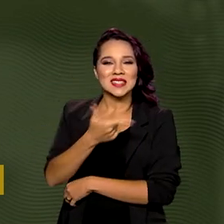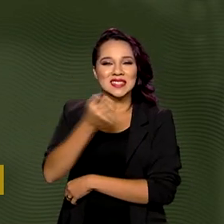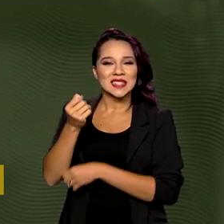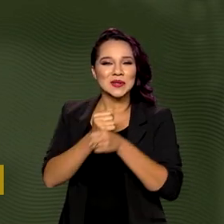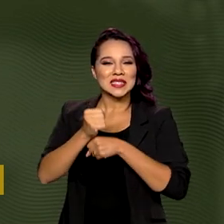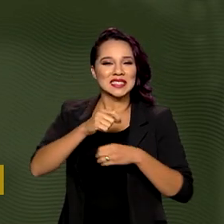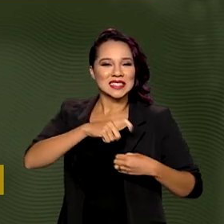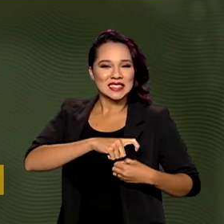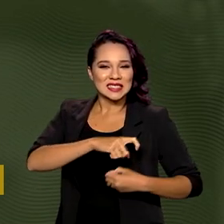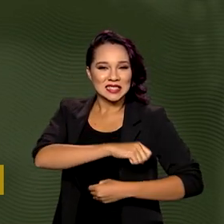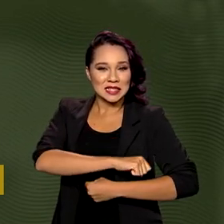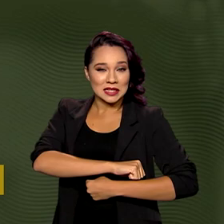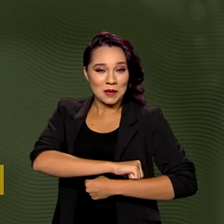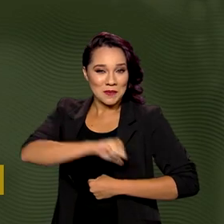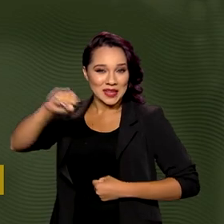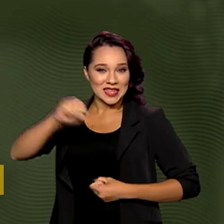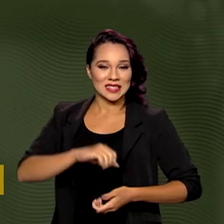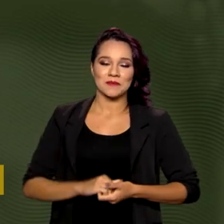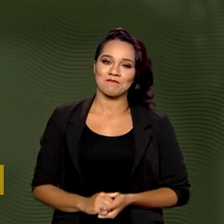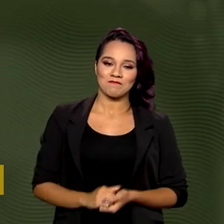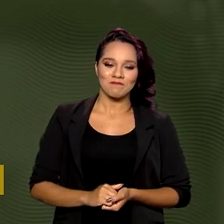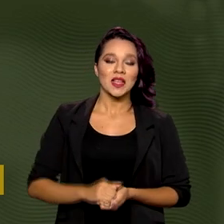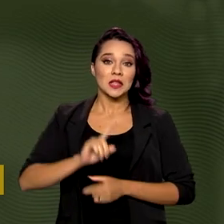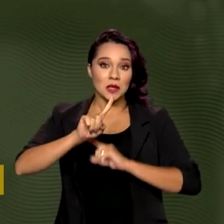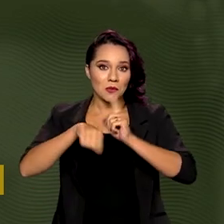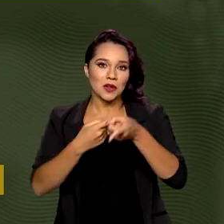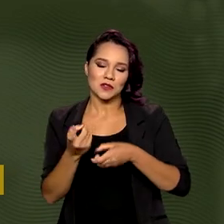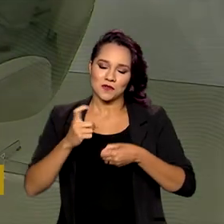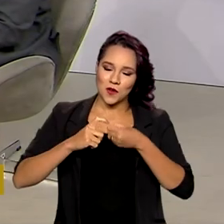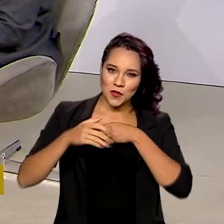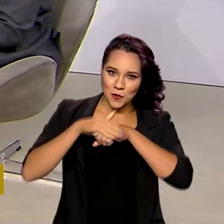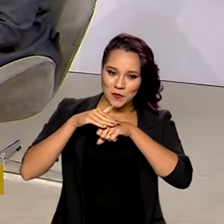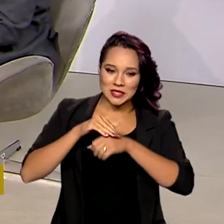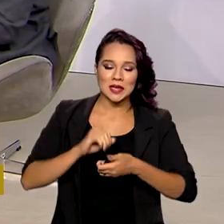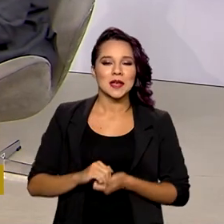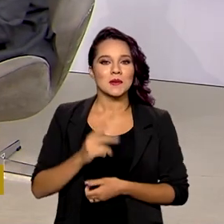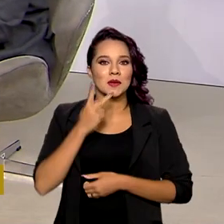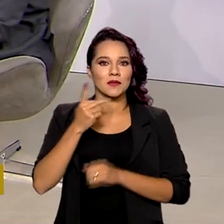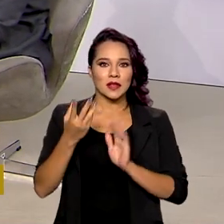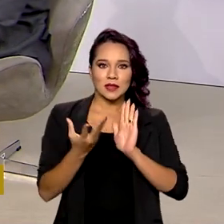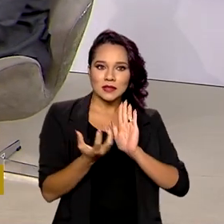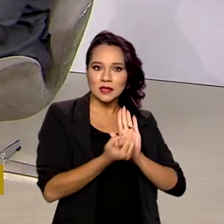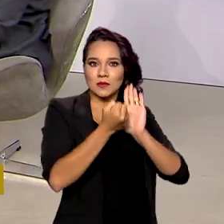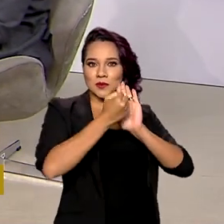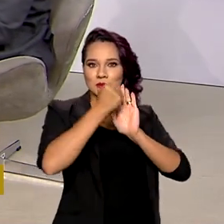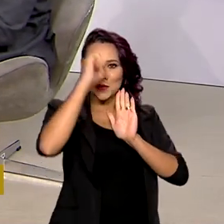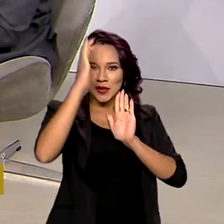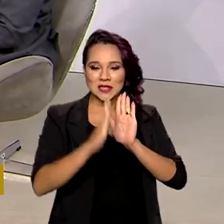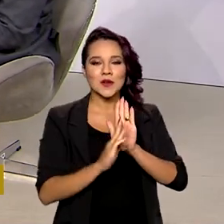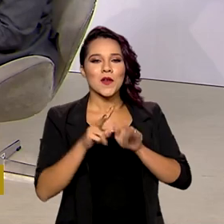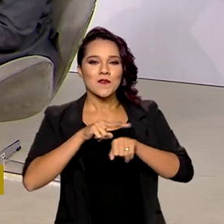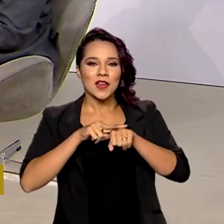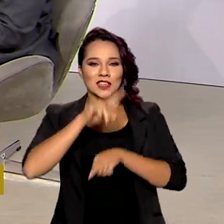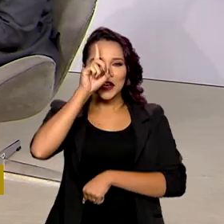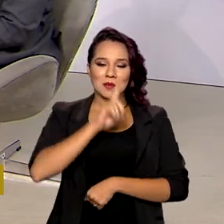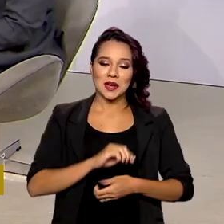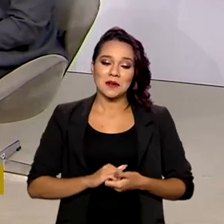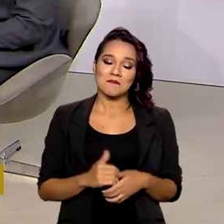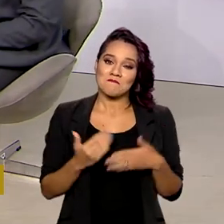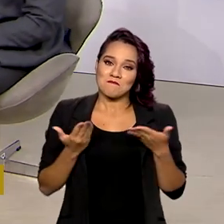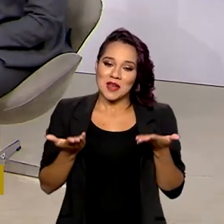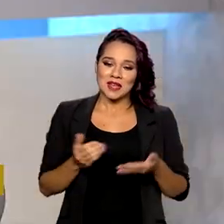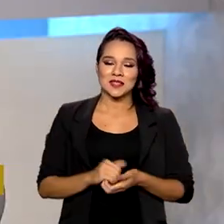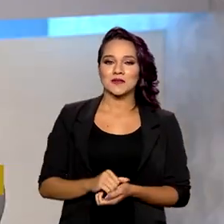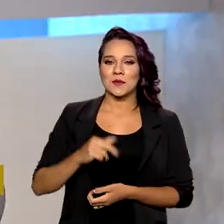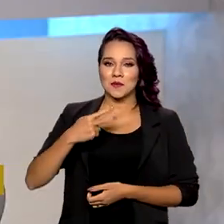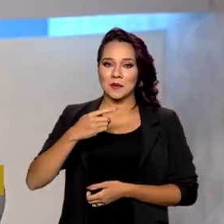que Deus continue abençoando o nosso Brasil. Daqui a pouco a gente volta a conversar para falar desse símbolo, da bandeira, do nosso verde e amarelo. Mas, enquanto isso,